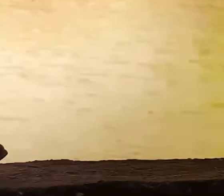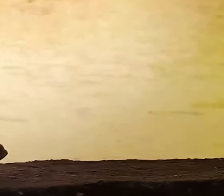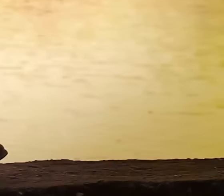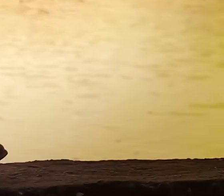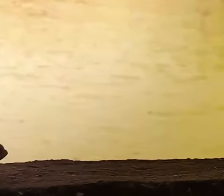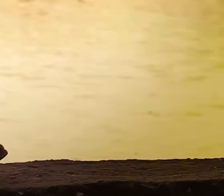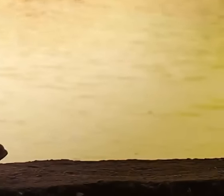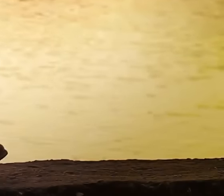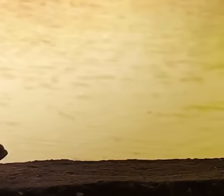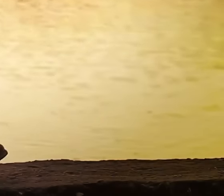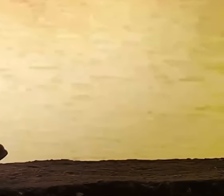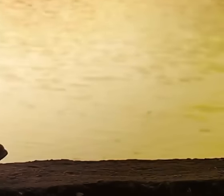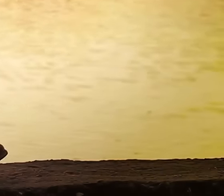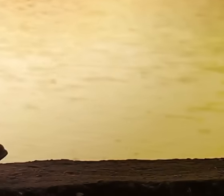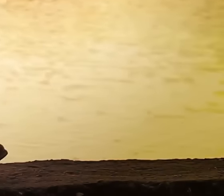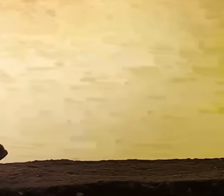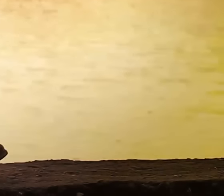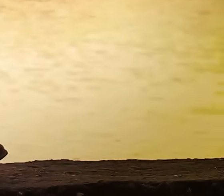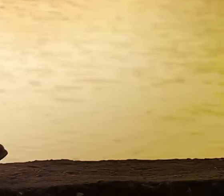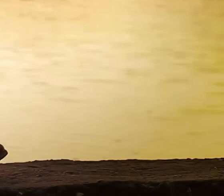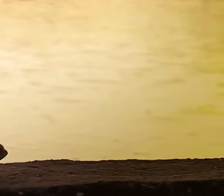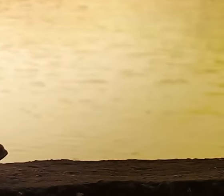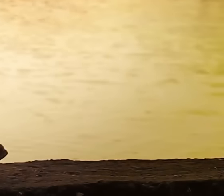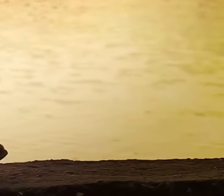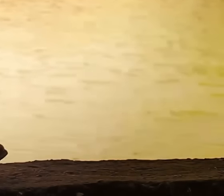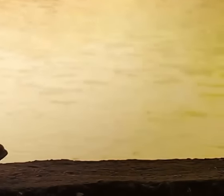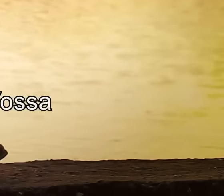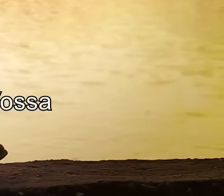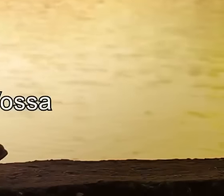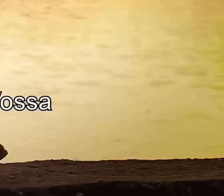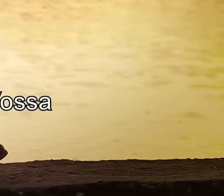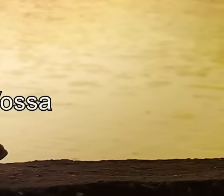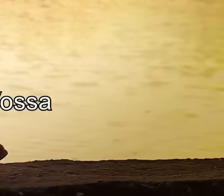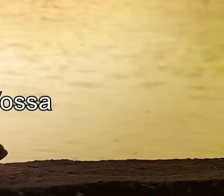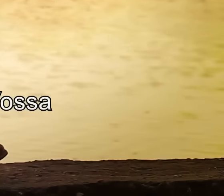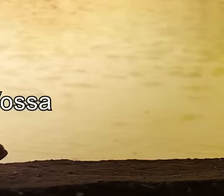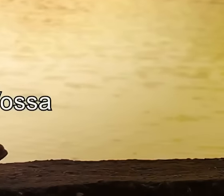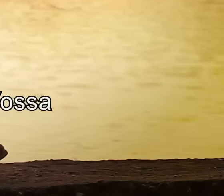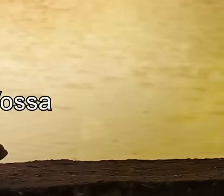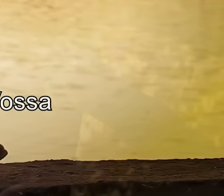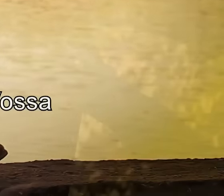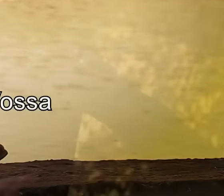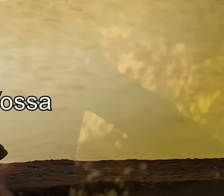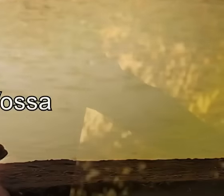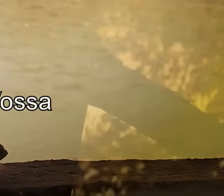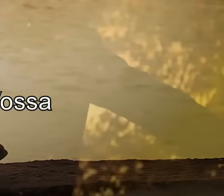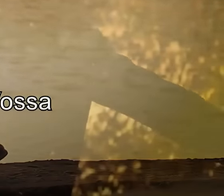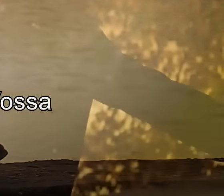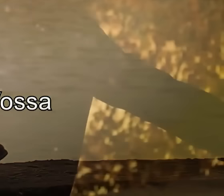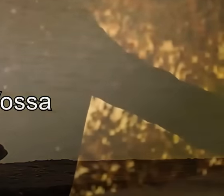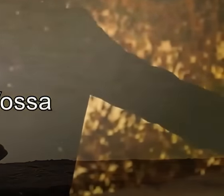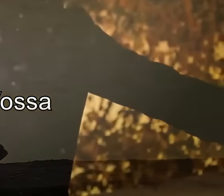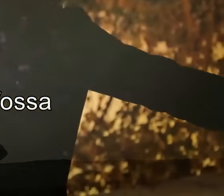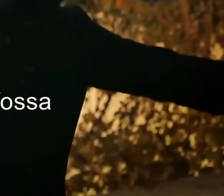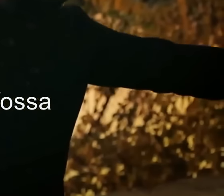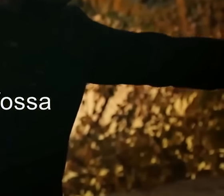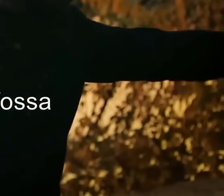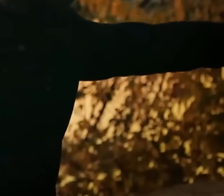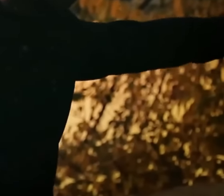Mestre Sublime Jesus Fazei que entendamos a Vossa vontade nunca